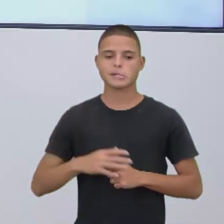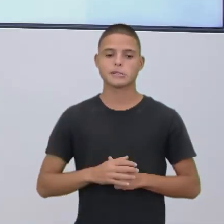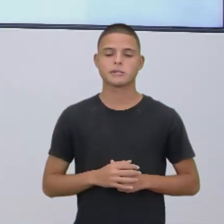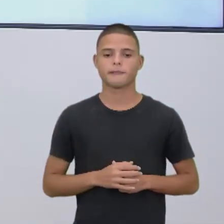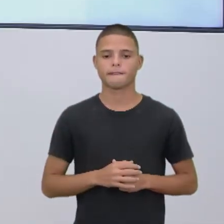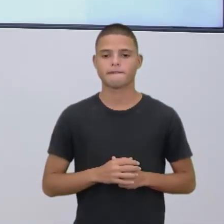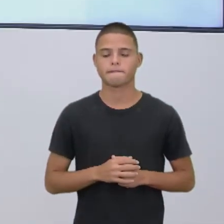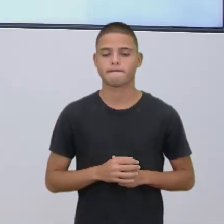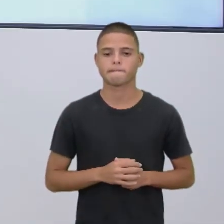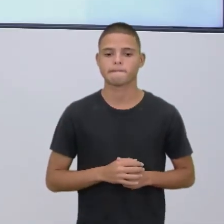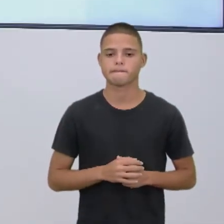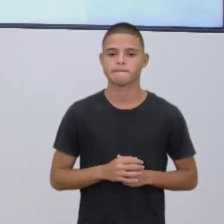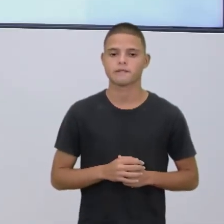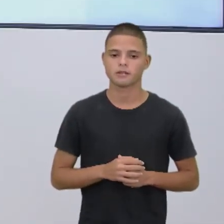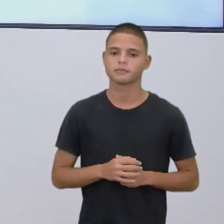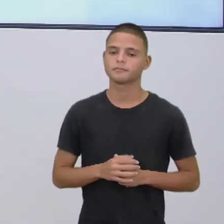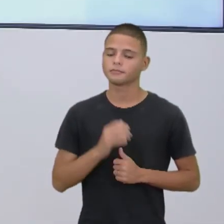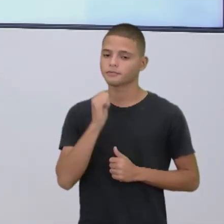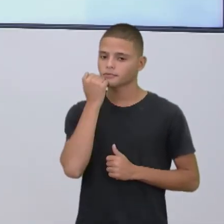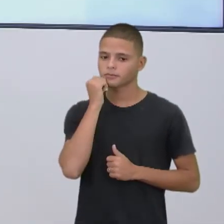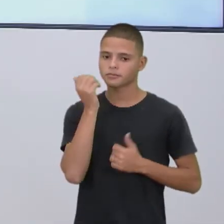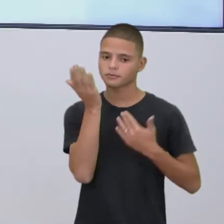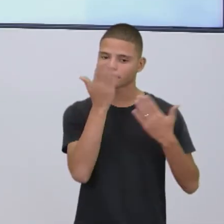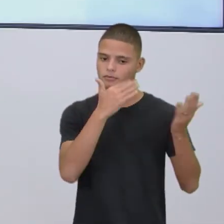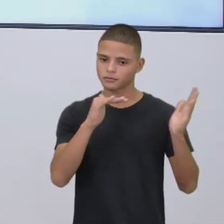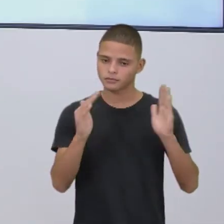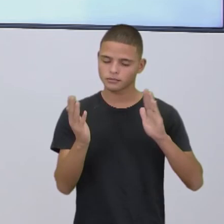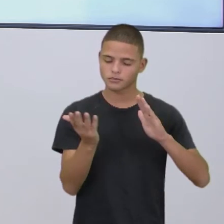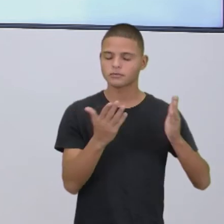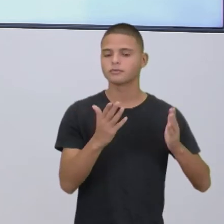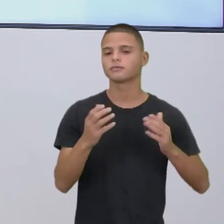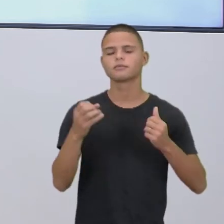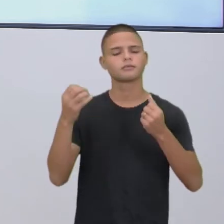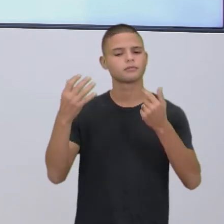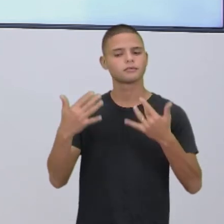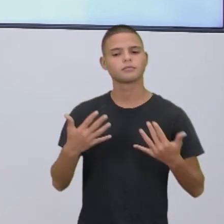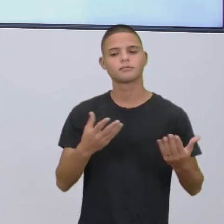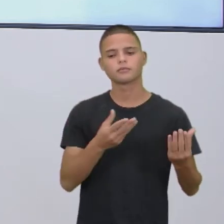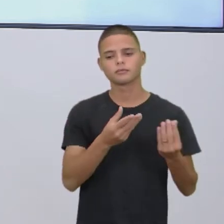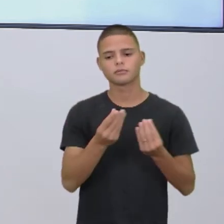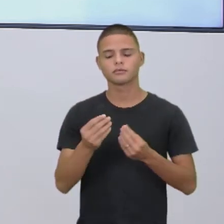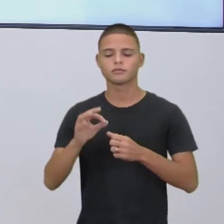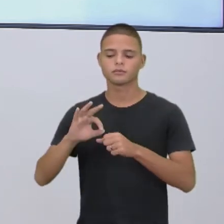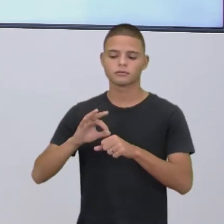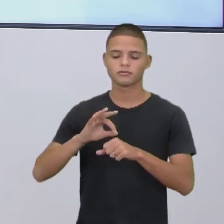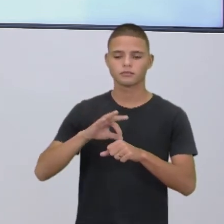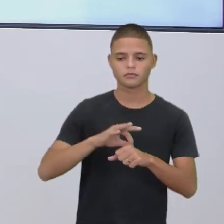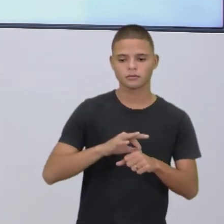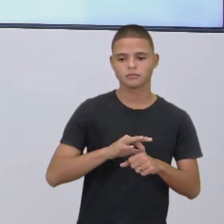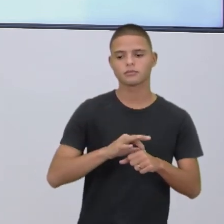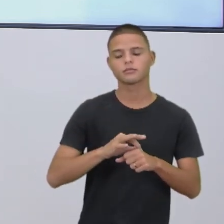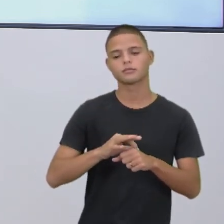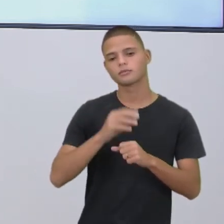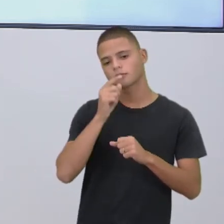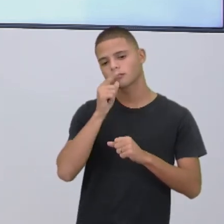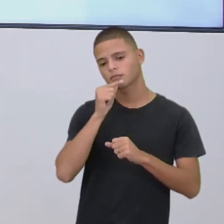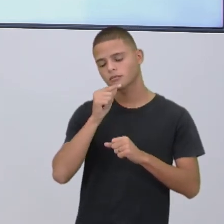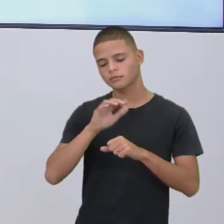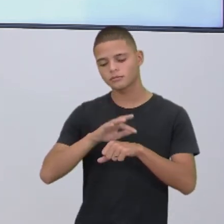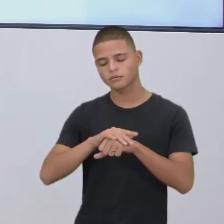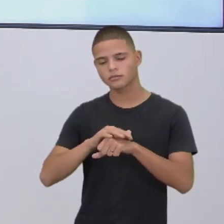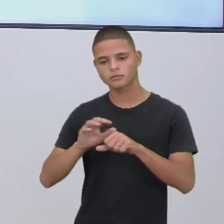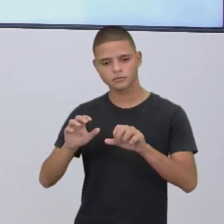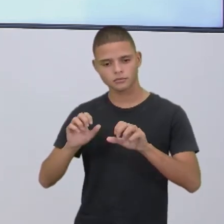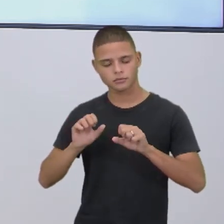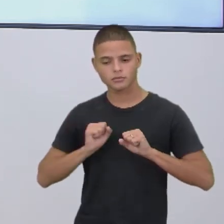aprofundamento curricular, tá? Assista às aulas lá da professora Roberta, fala muito aí sobre a veiculação dessas doenças hídricas, tá, ok?